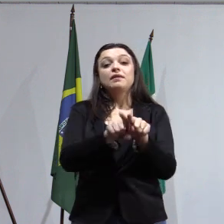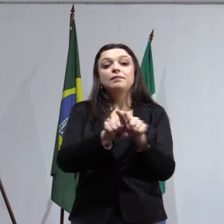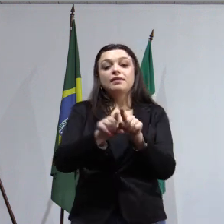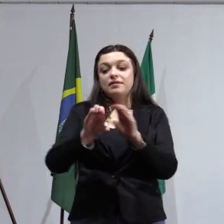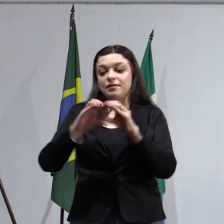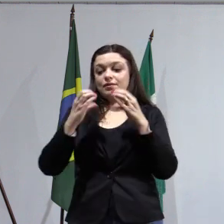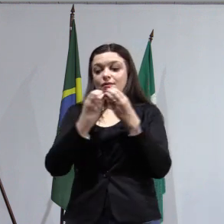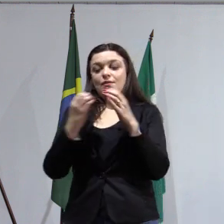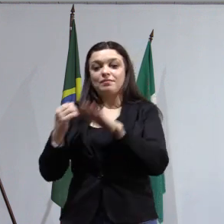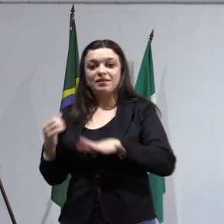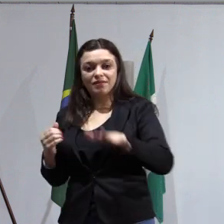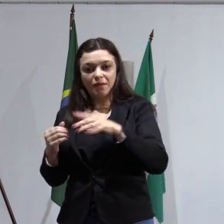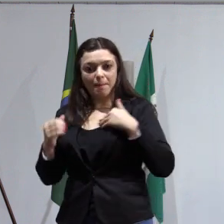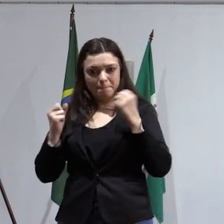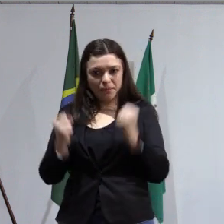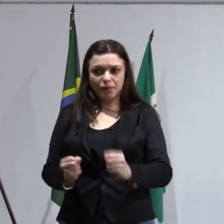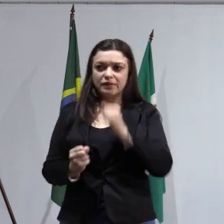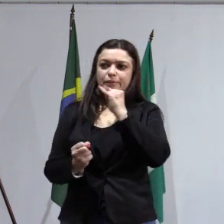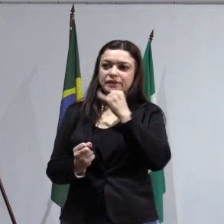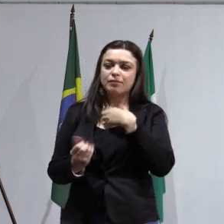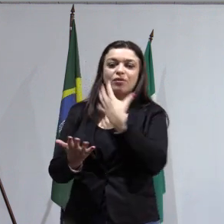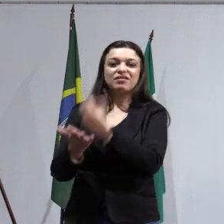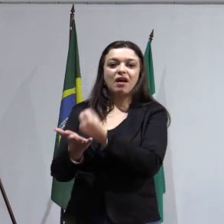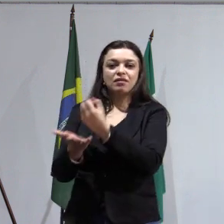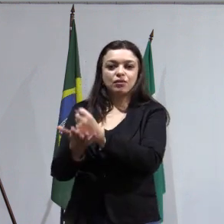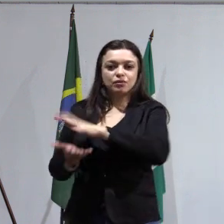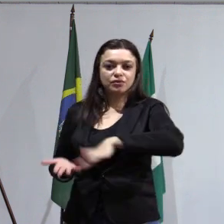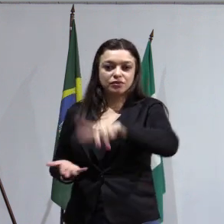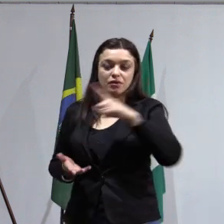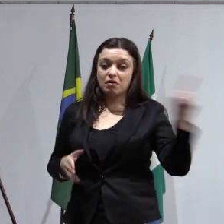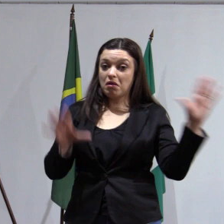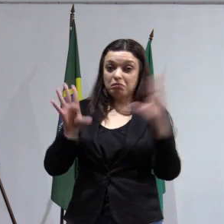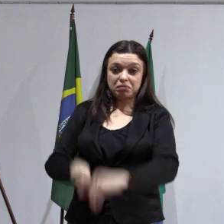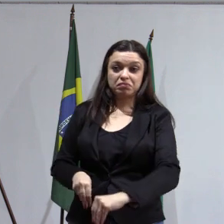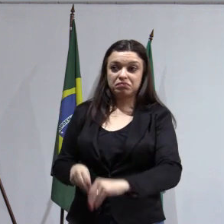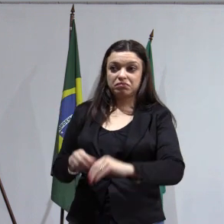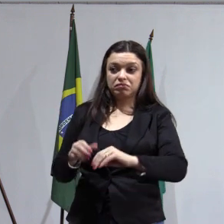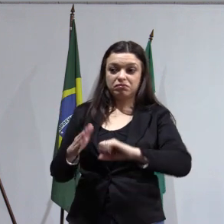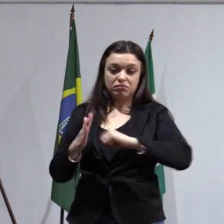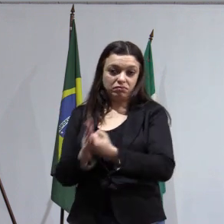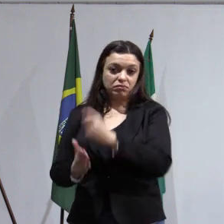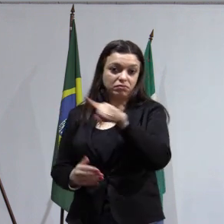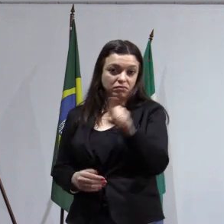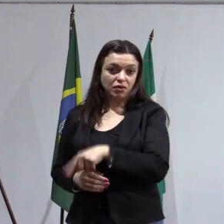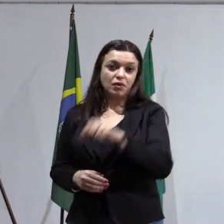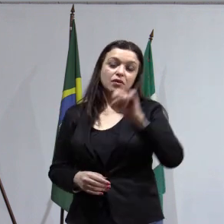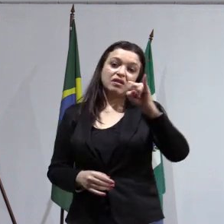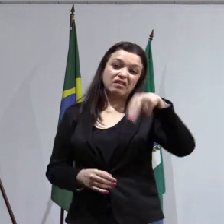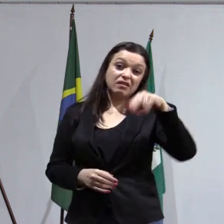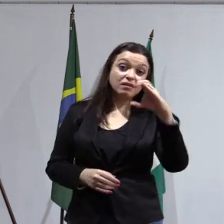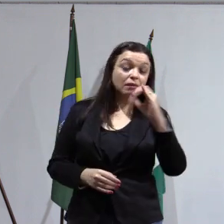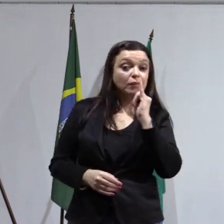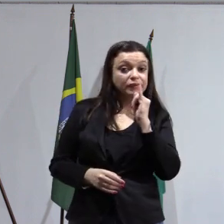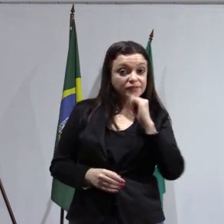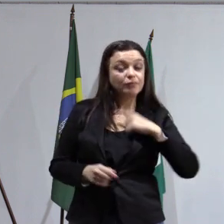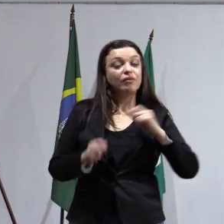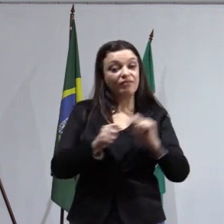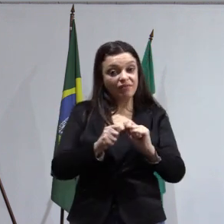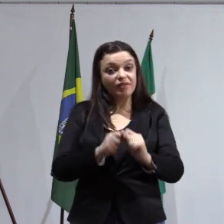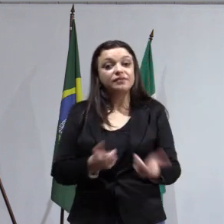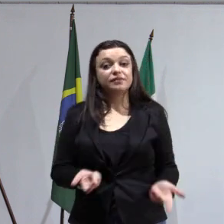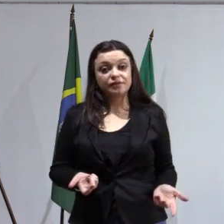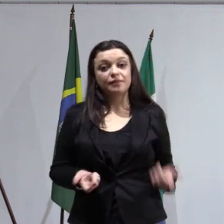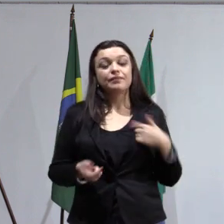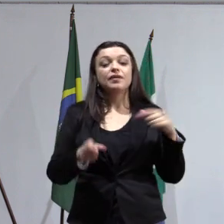não embargar dados, como foram feitos, por exemplo, do INPE, né, ou algumas coisas que foram realizadas também na